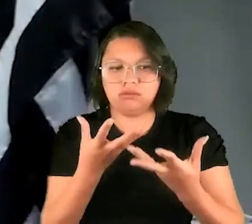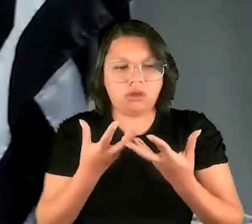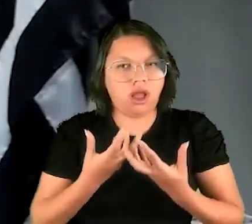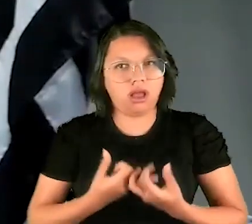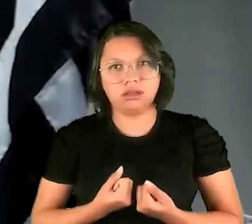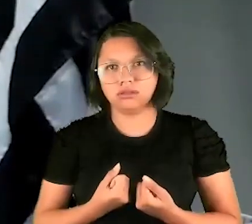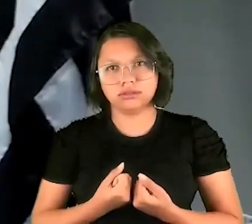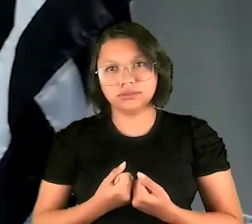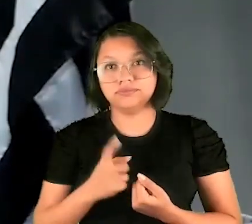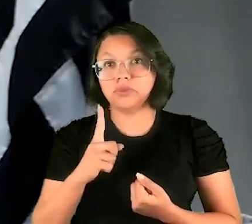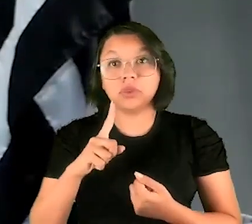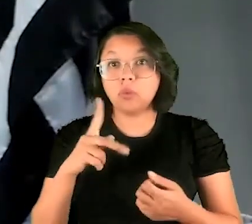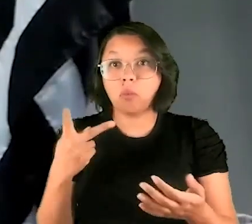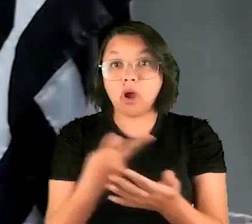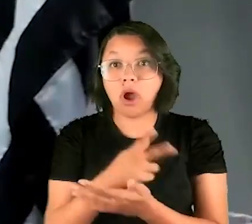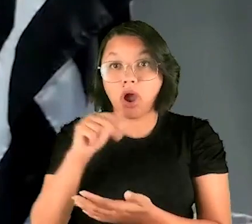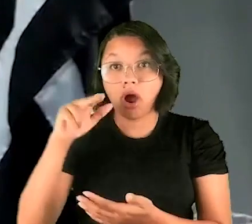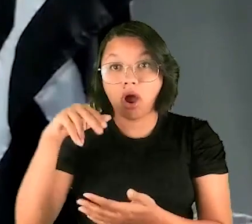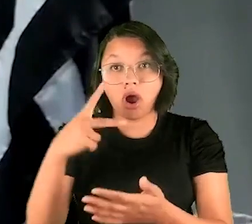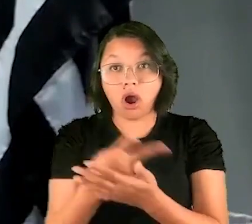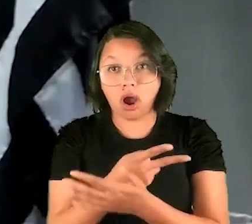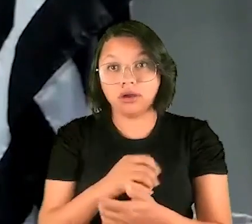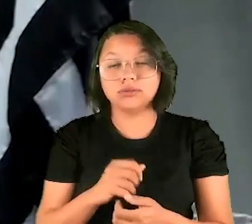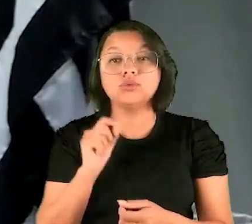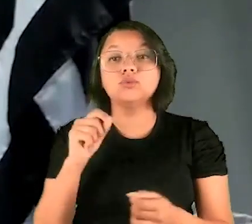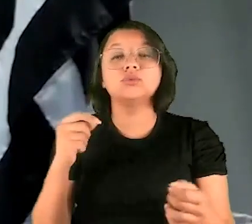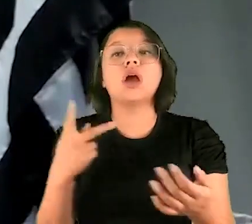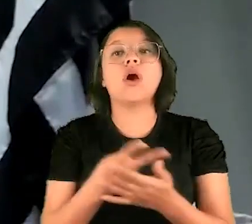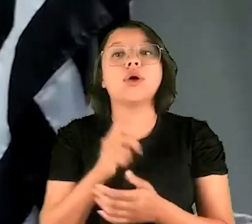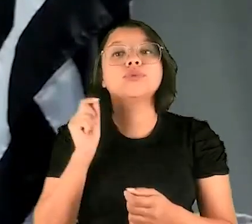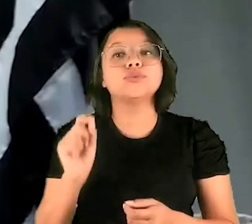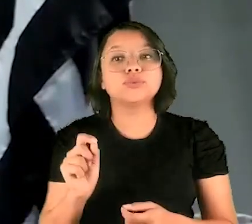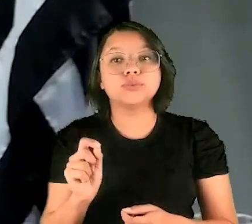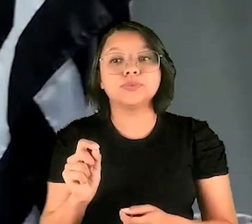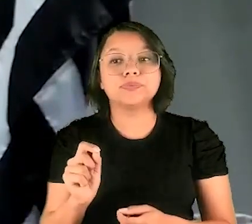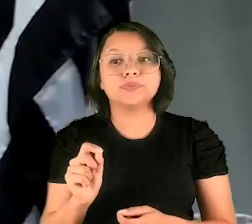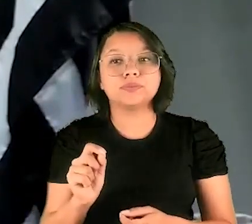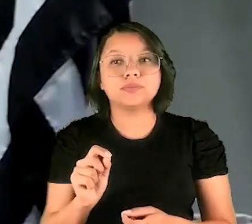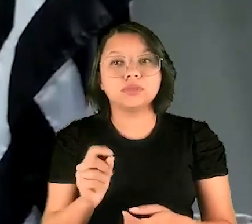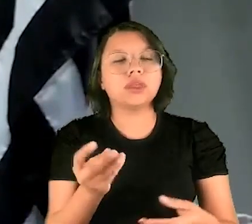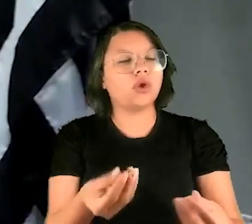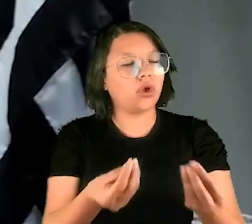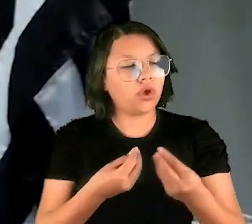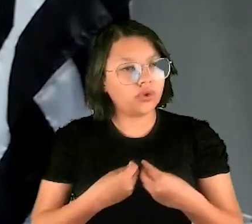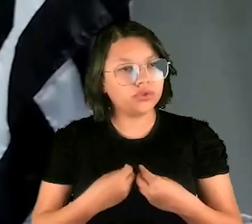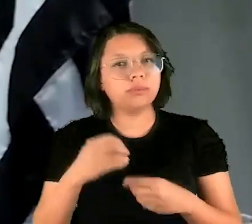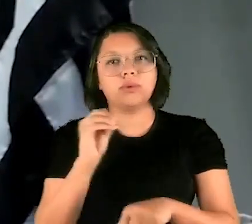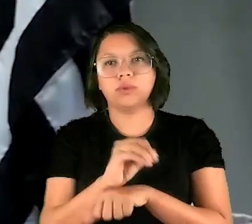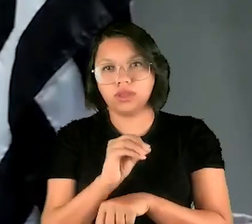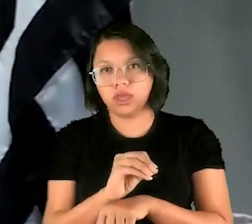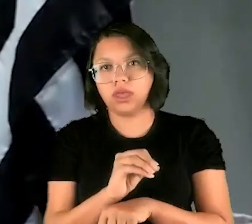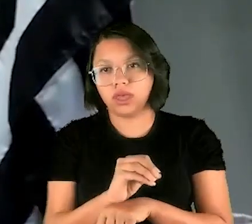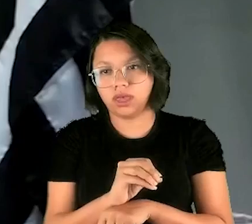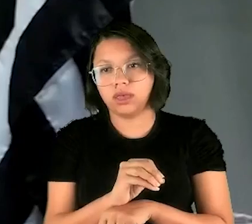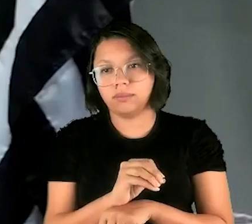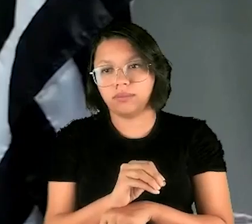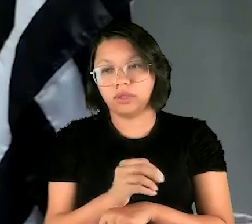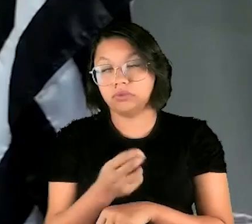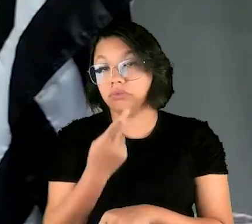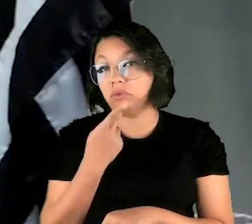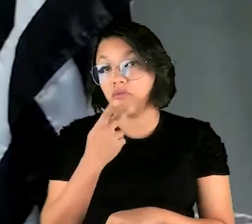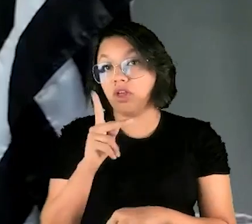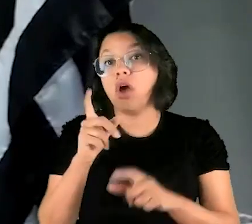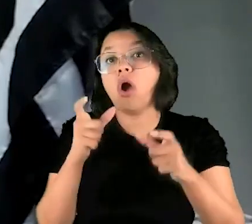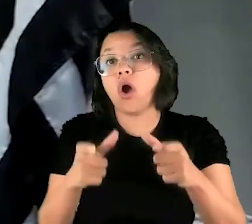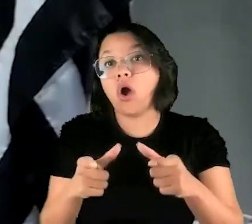aconteceu. O que acontece é a pessoa vir dizendo o seguinte, olha, eu estou recebendo tratamento, às vezes até omite onde está recebendo